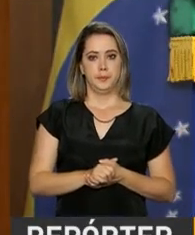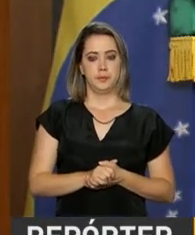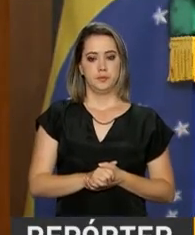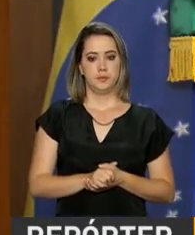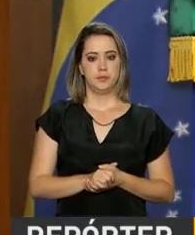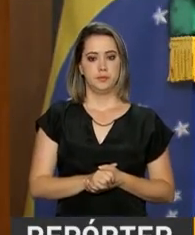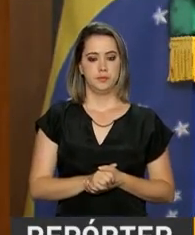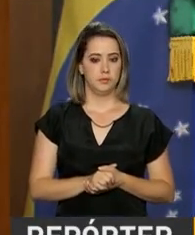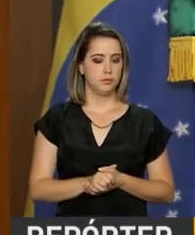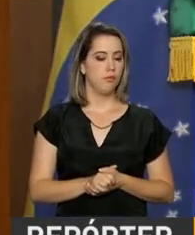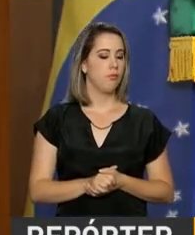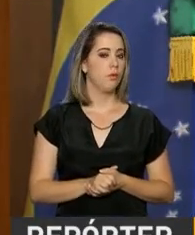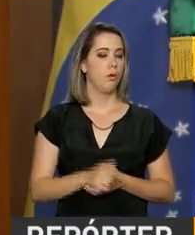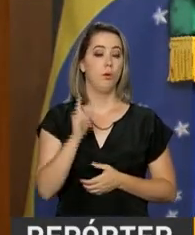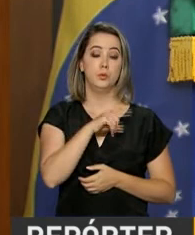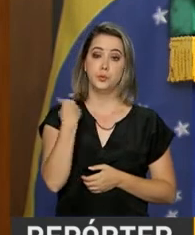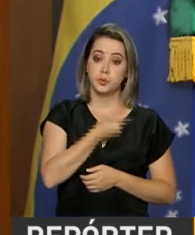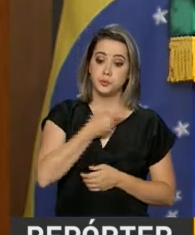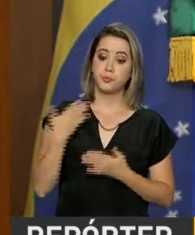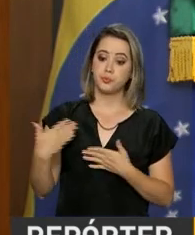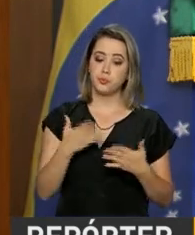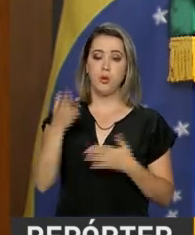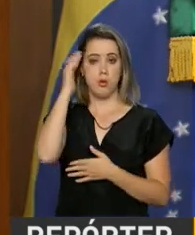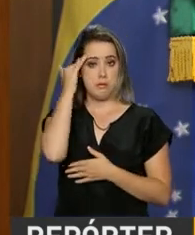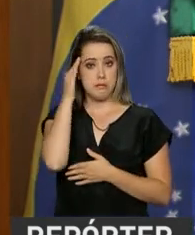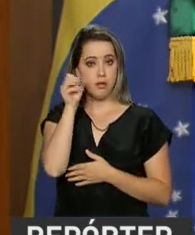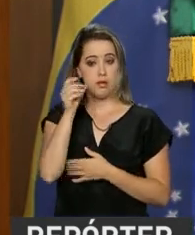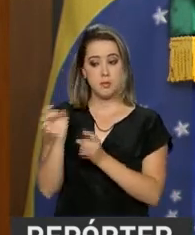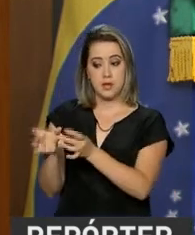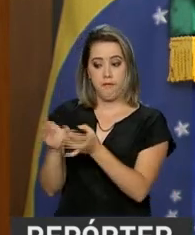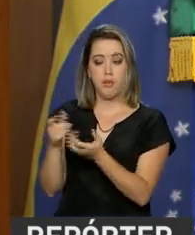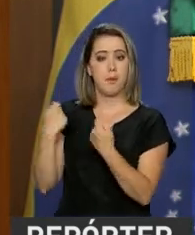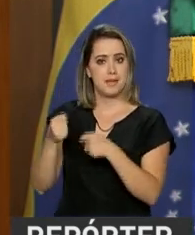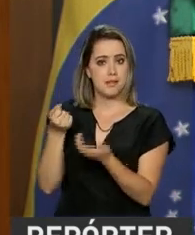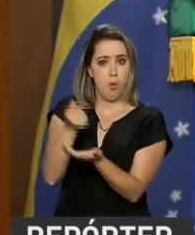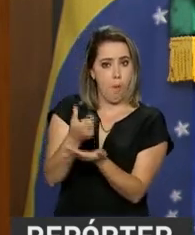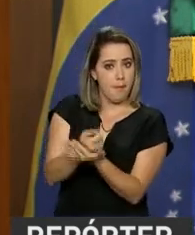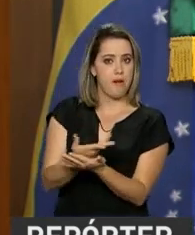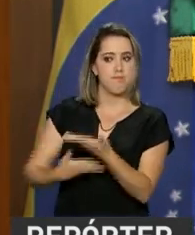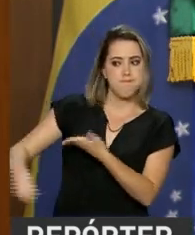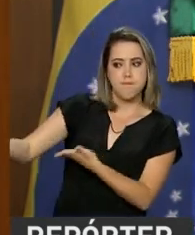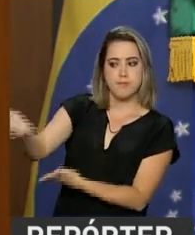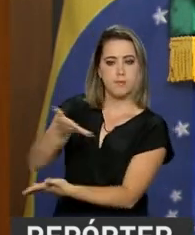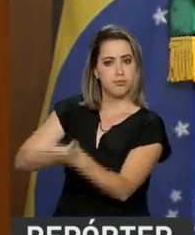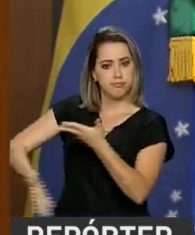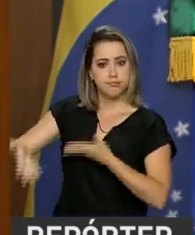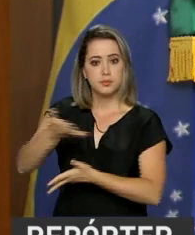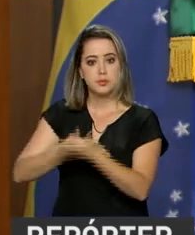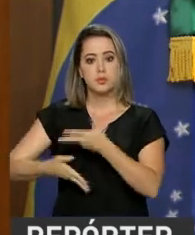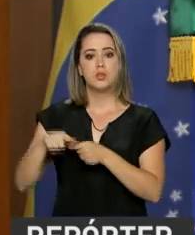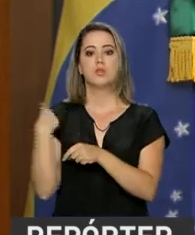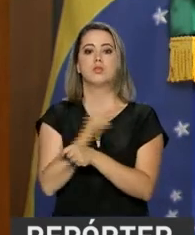agora, porque entendemos que o comércio é uma via de mão dupla. Quem quer vender mais tem que estar disposto também a comprar. Então nós estamos abrindo